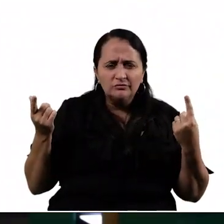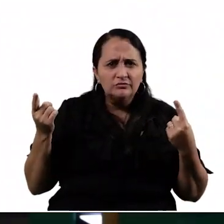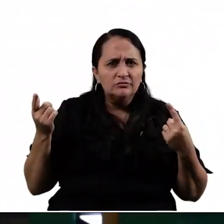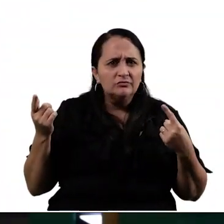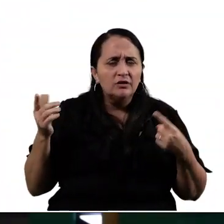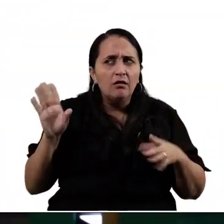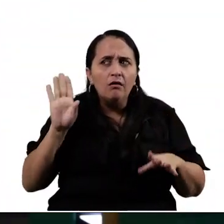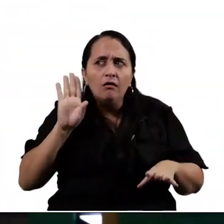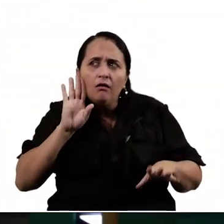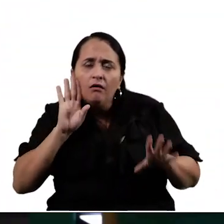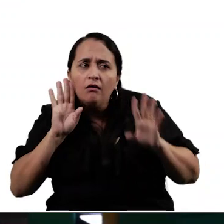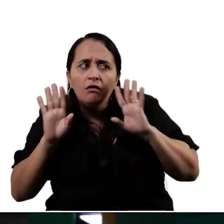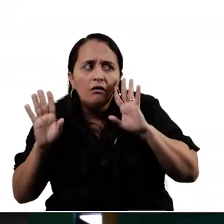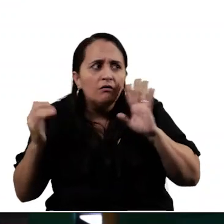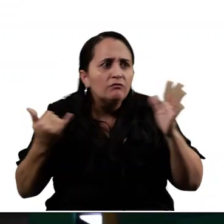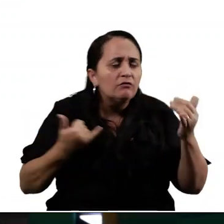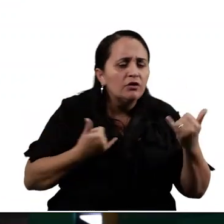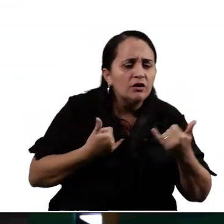voz falando assim